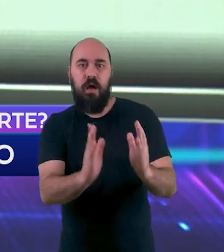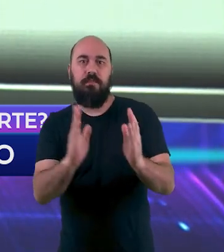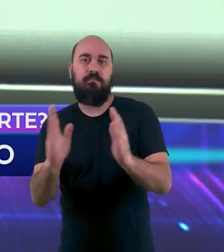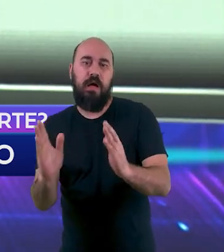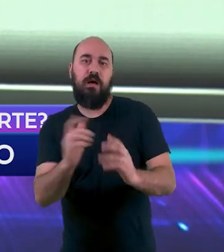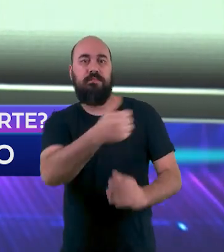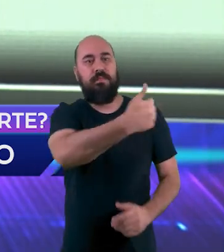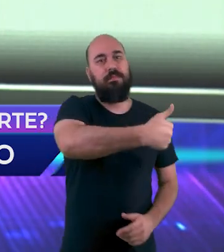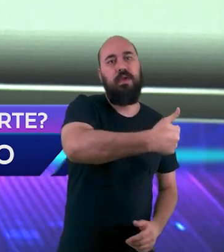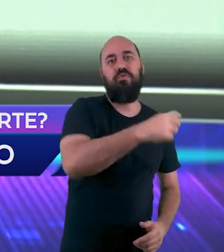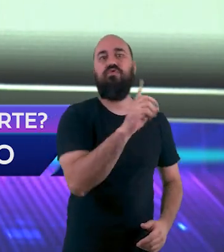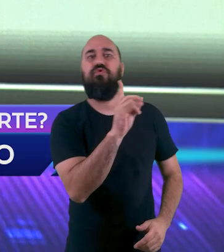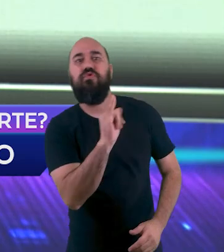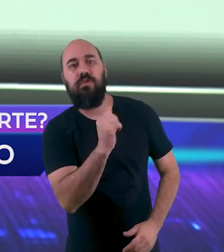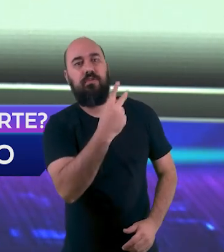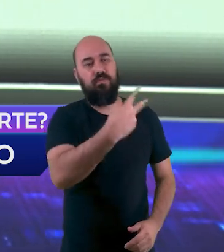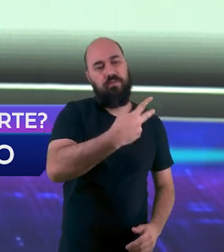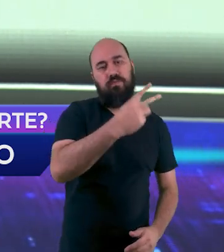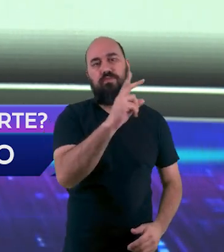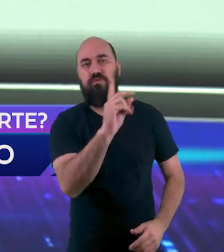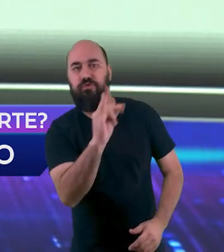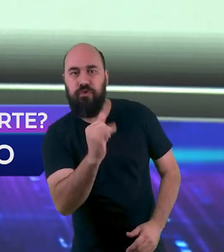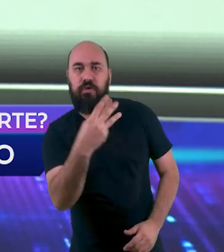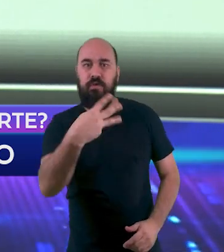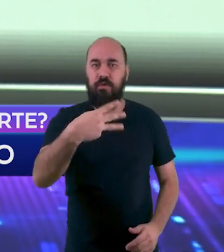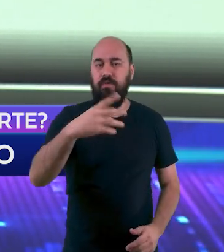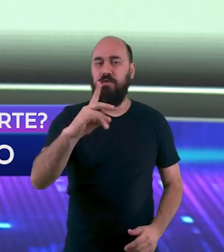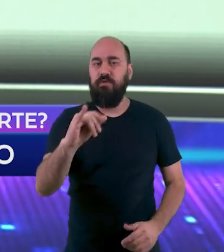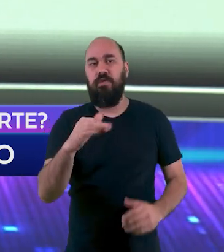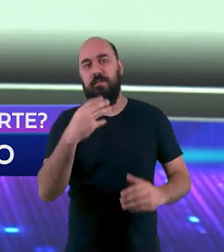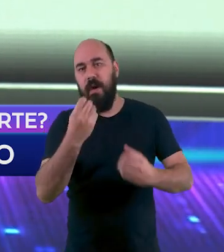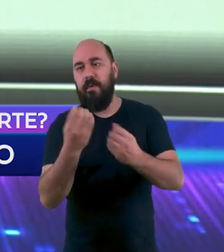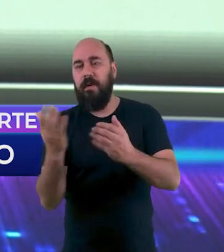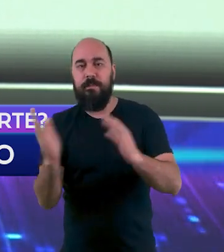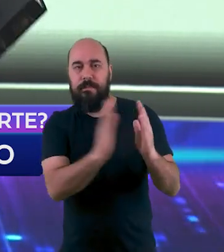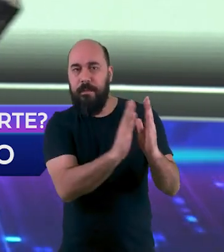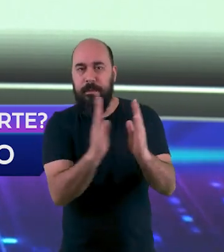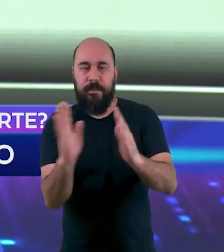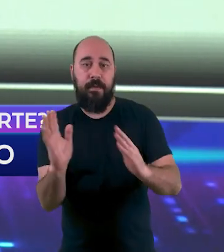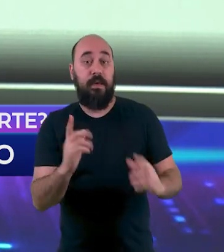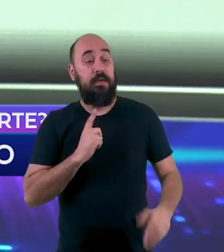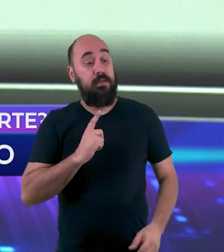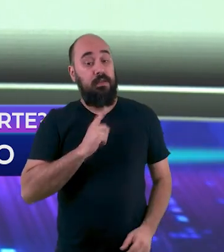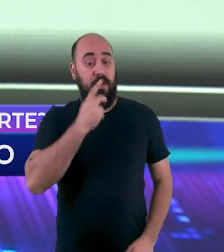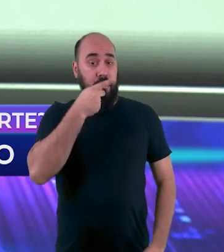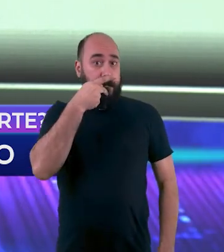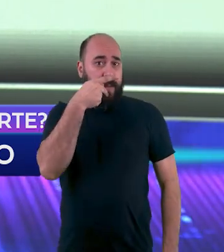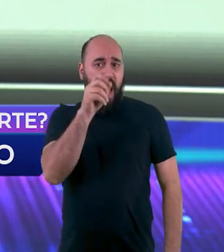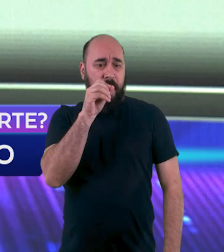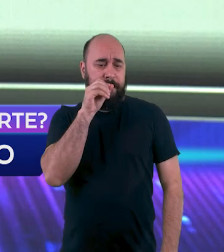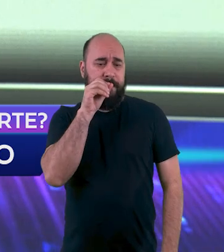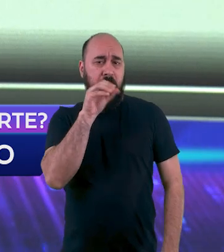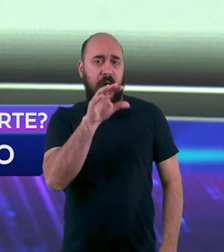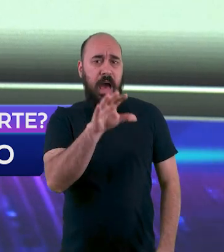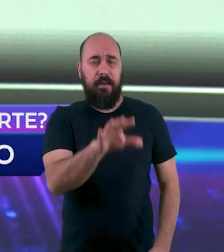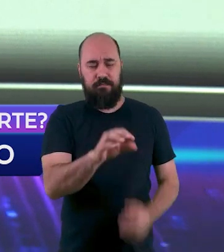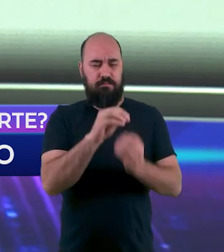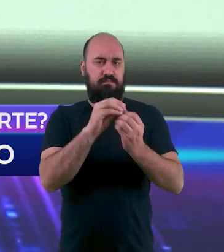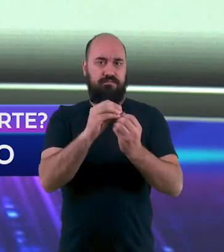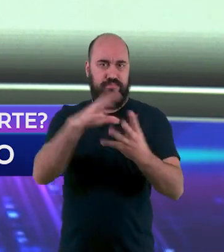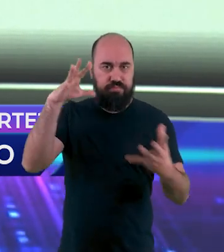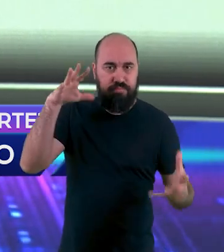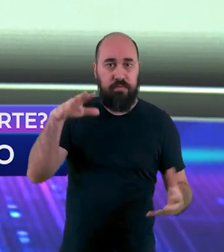houve luz. Haja separação entre as águas do firmamento, as águas da terra, houve a separação.